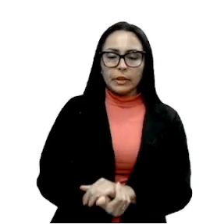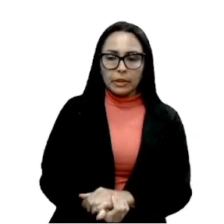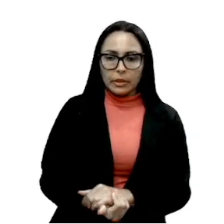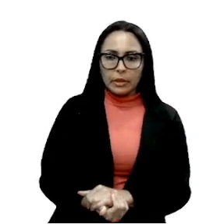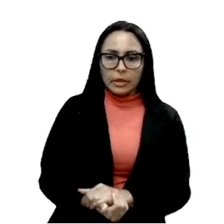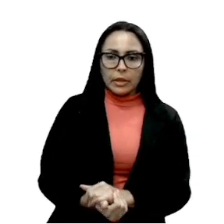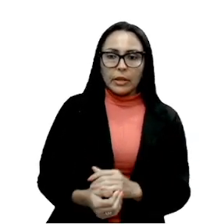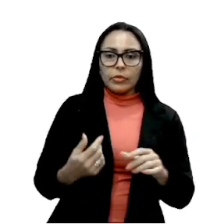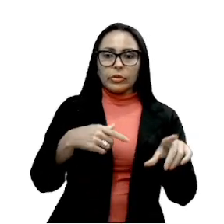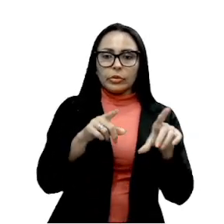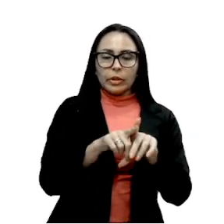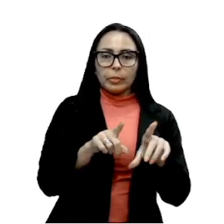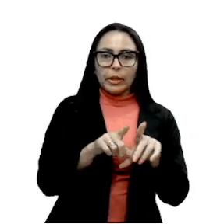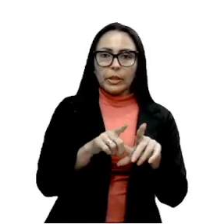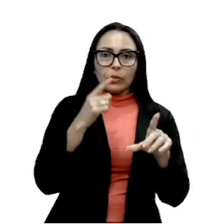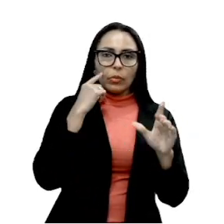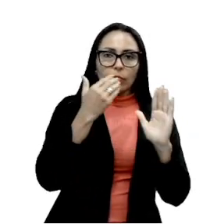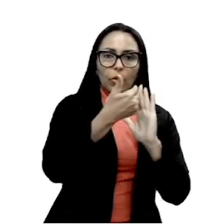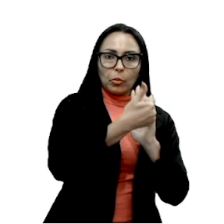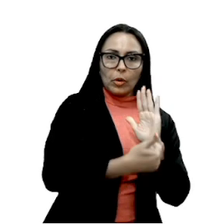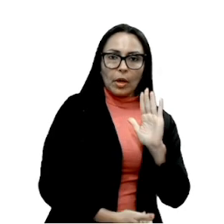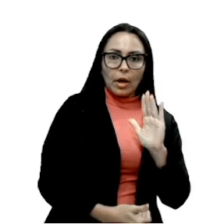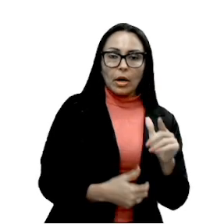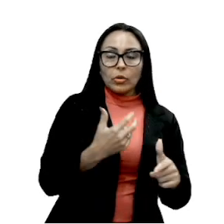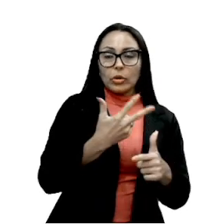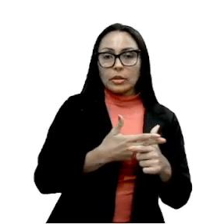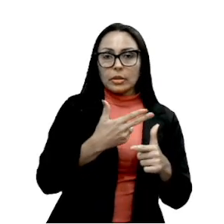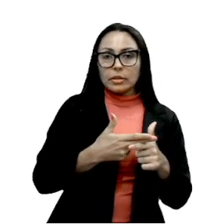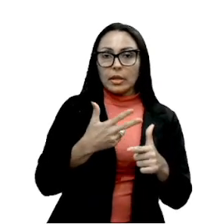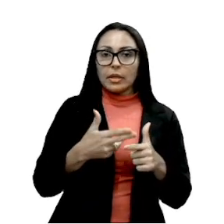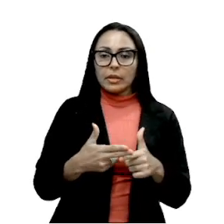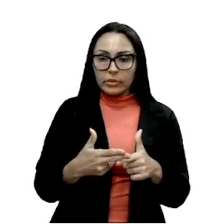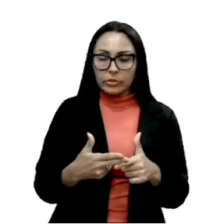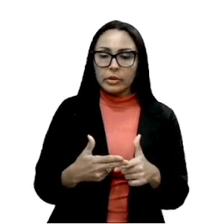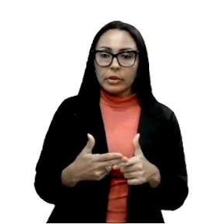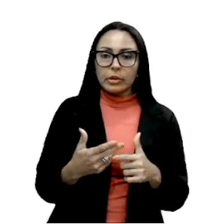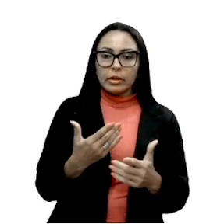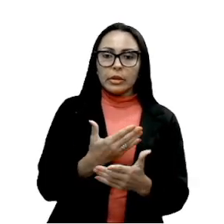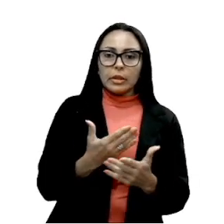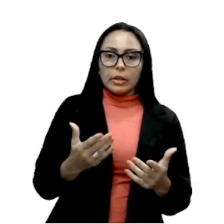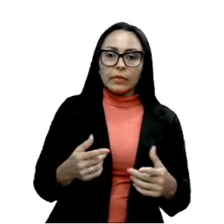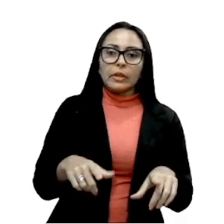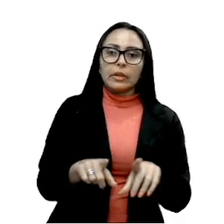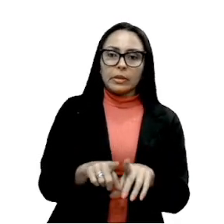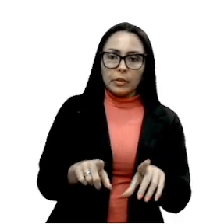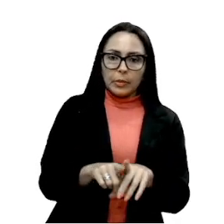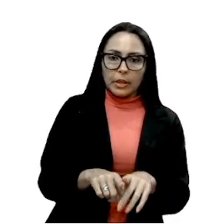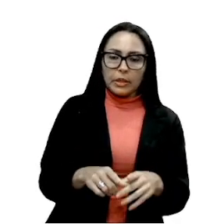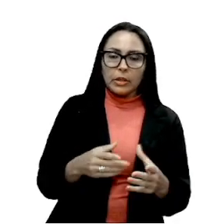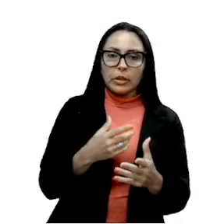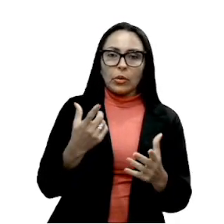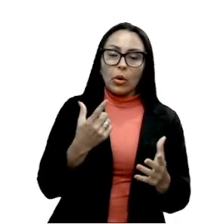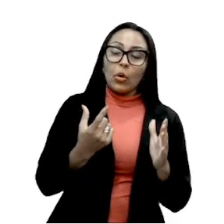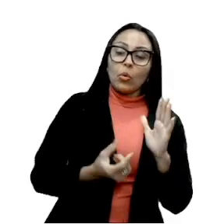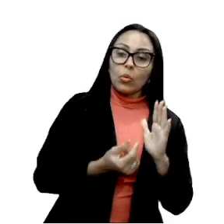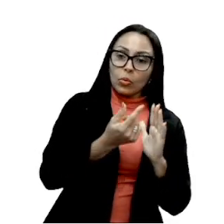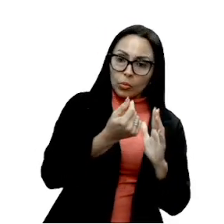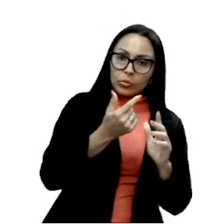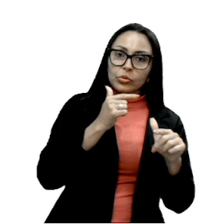feito também o formulário de cenas, a cronologia das cenas, vai definir também ali o custo do trabalho,